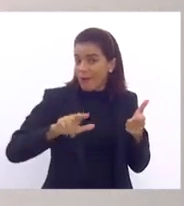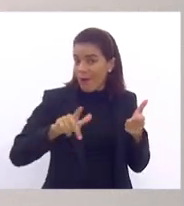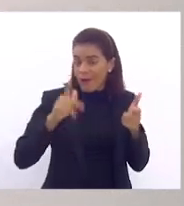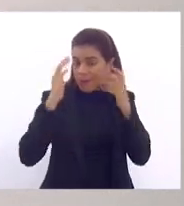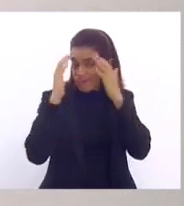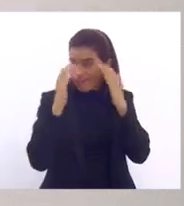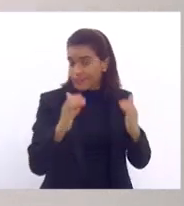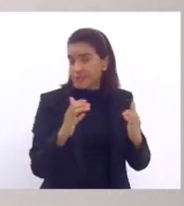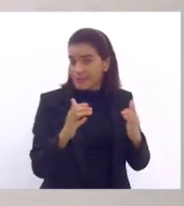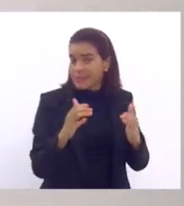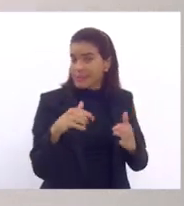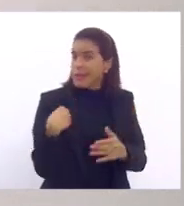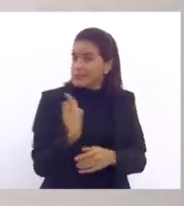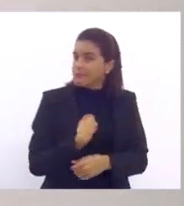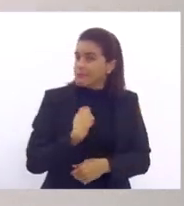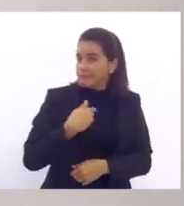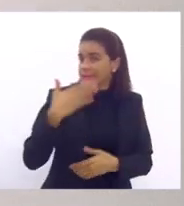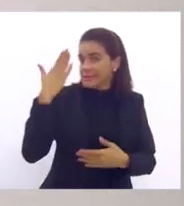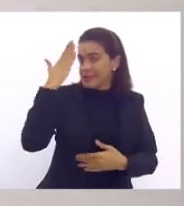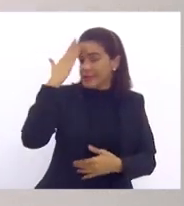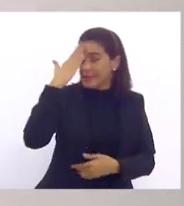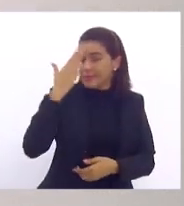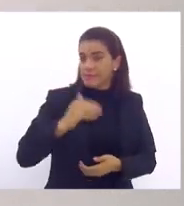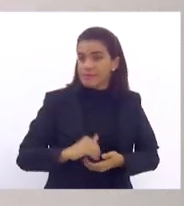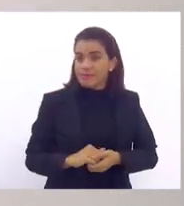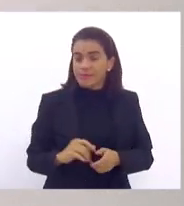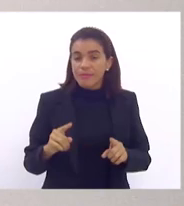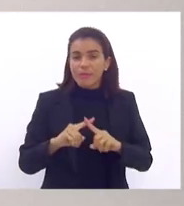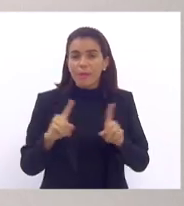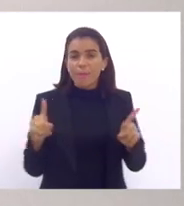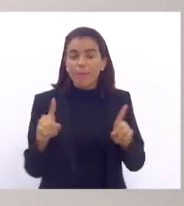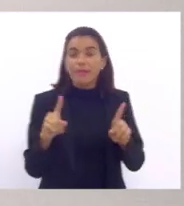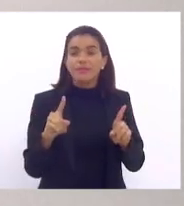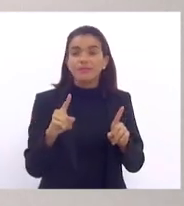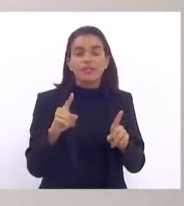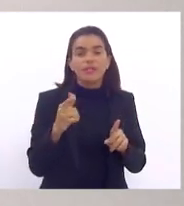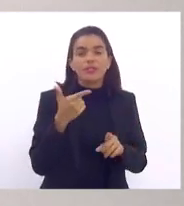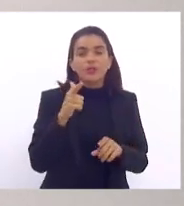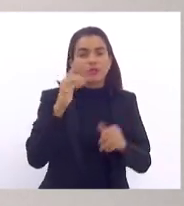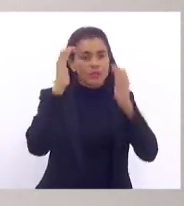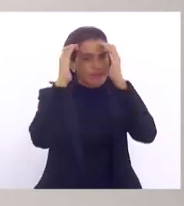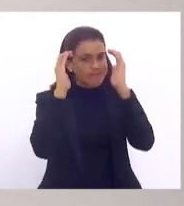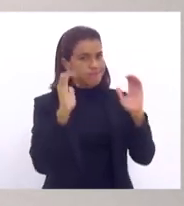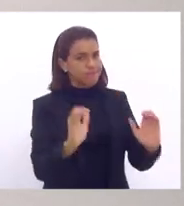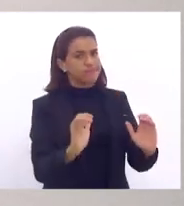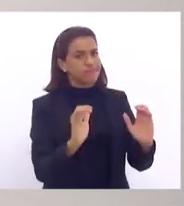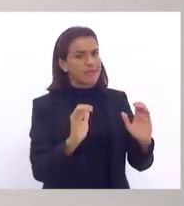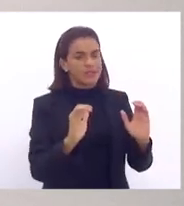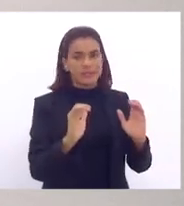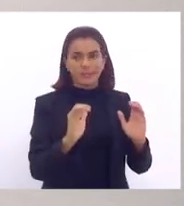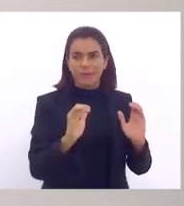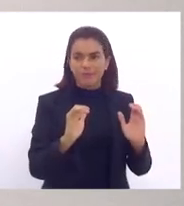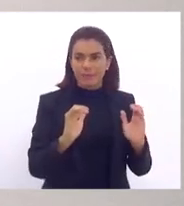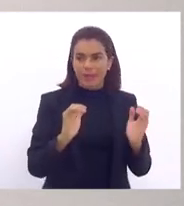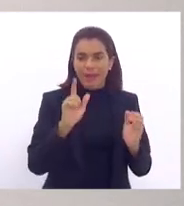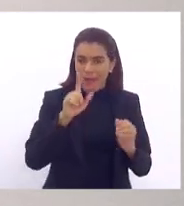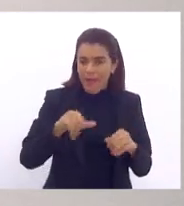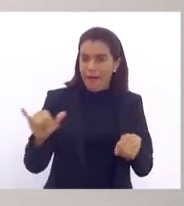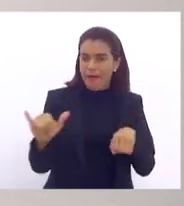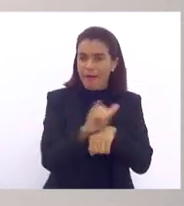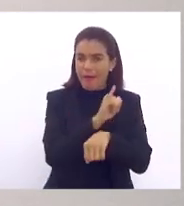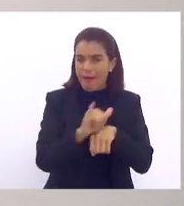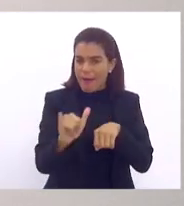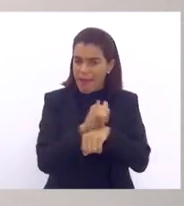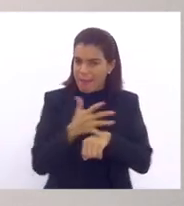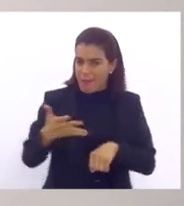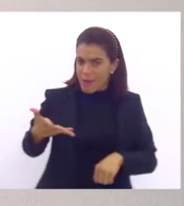que reconhecer mas o fato de não ser atendido é elemento